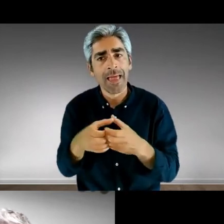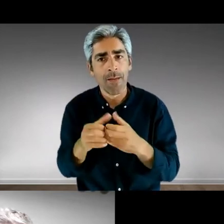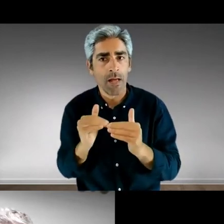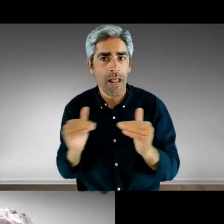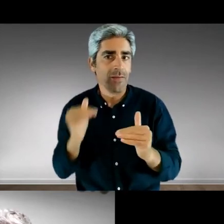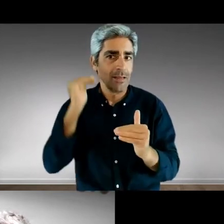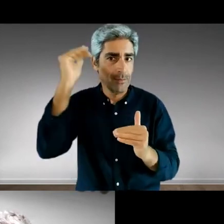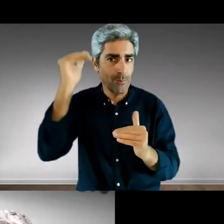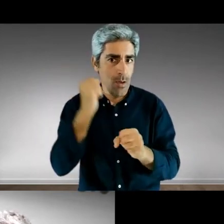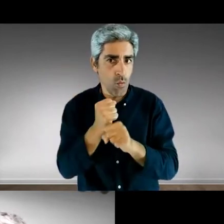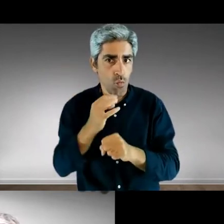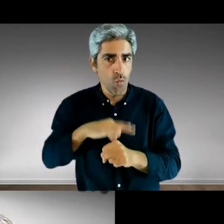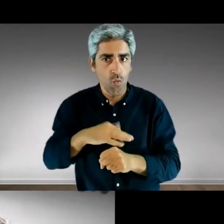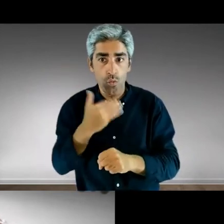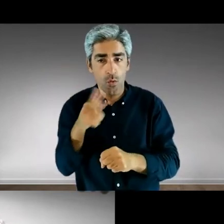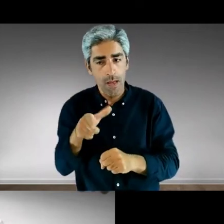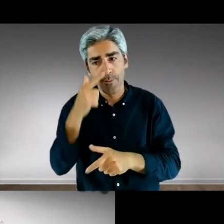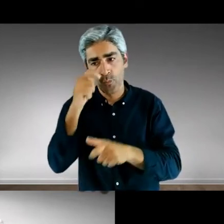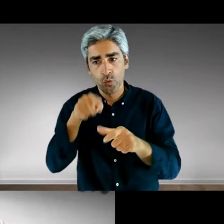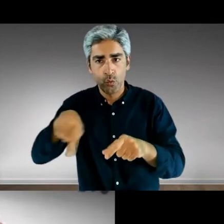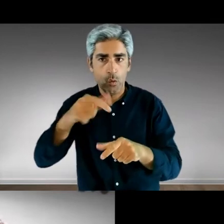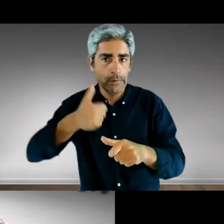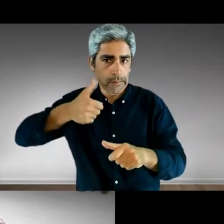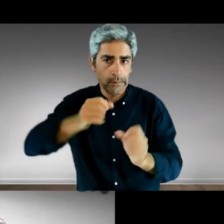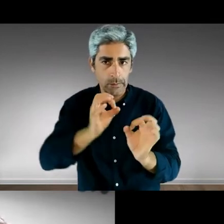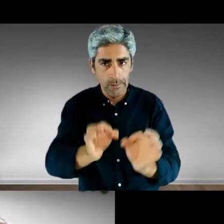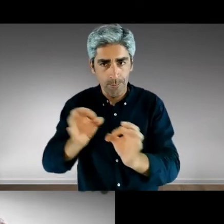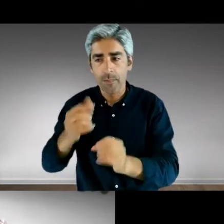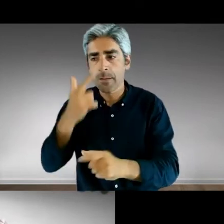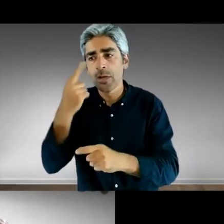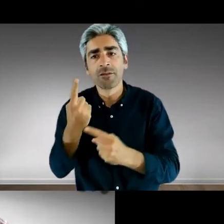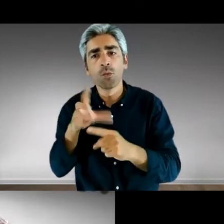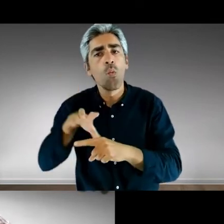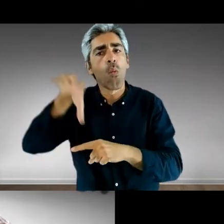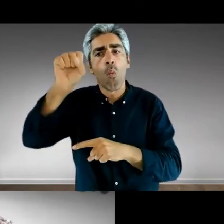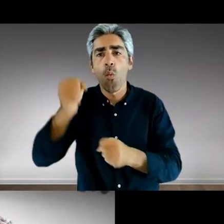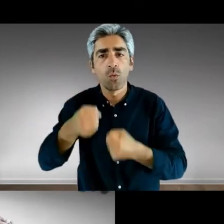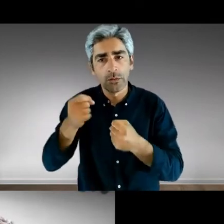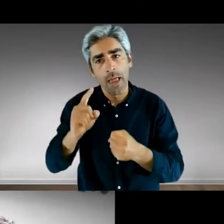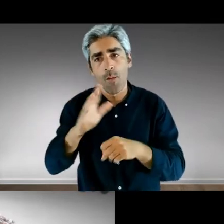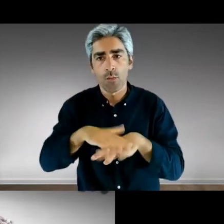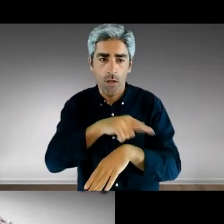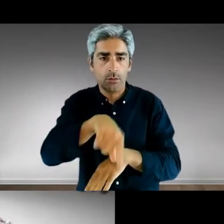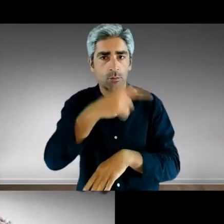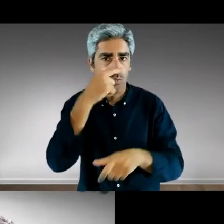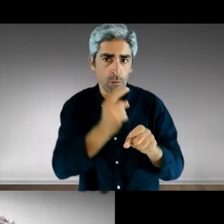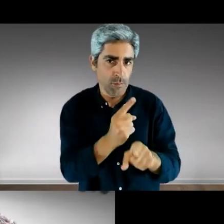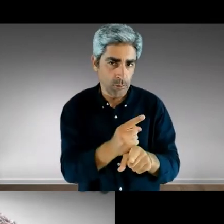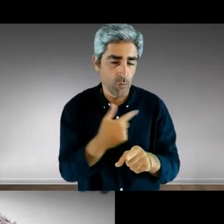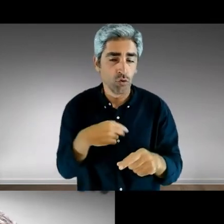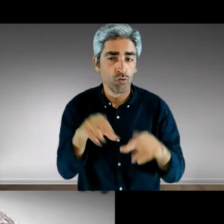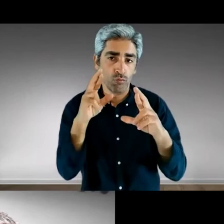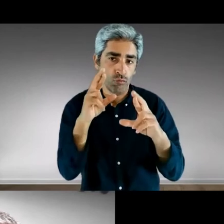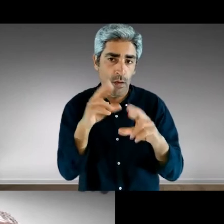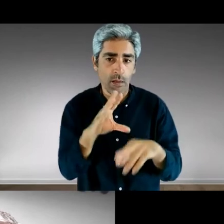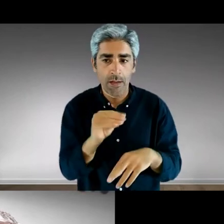são as pessoas, e a principal razão porque as equipas não conseguem atingir bons desempenhos também são as pessoas. Pronto, espero ter ido em